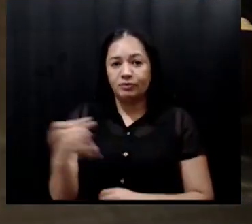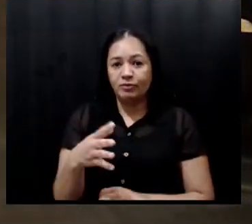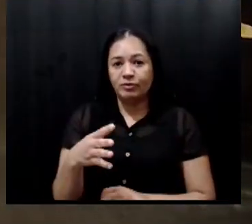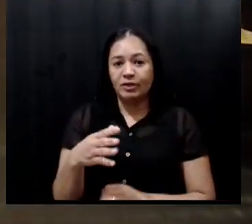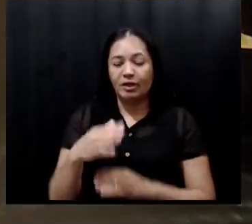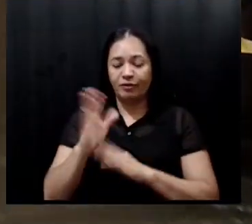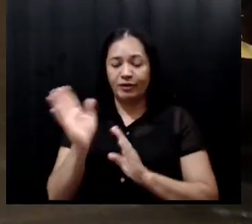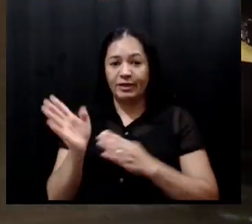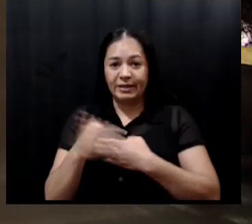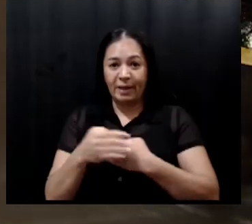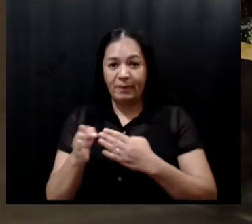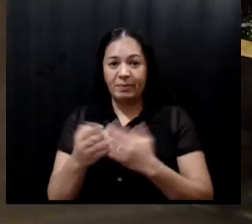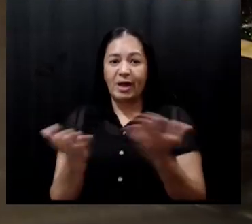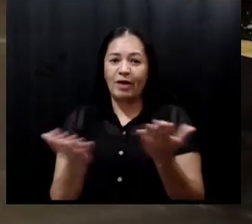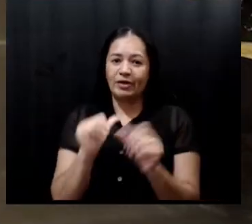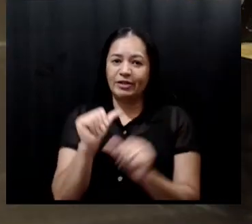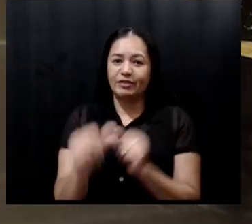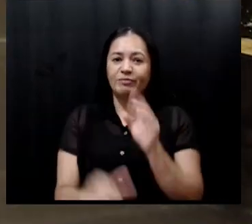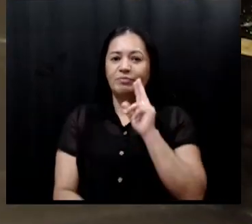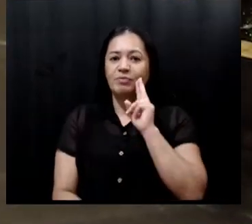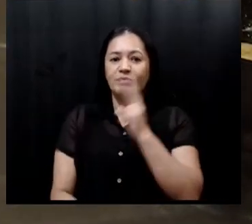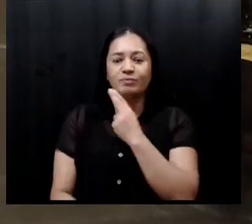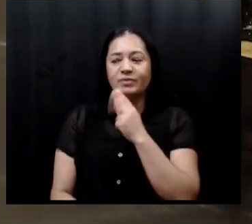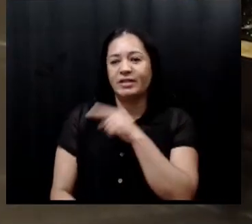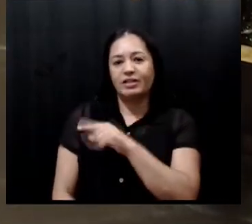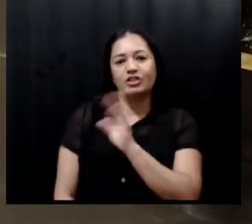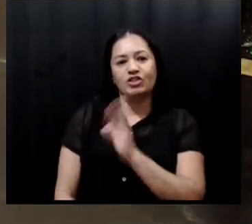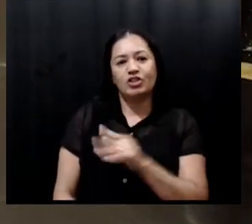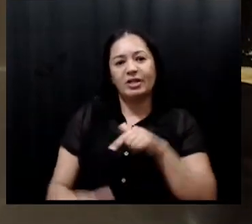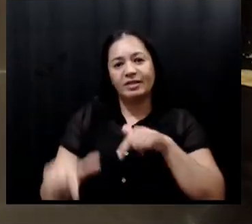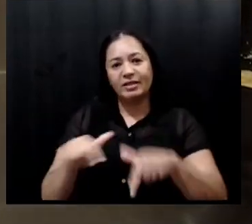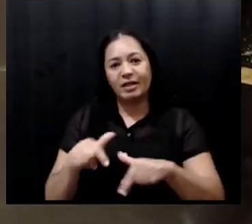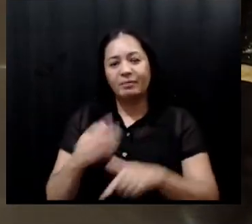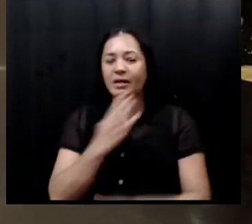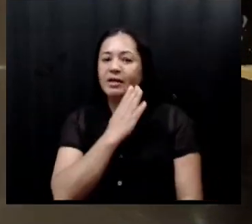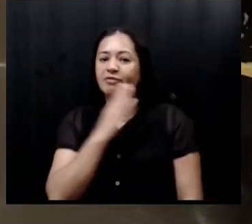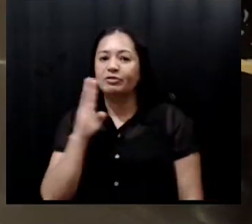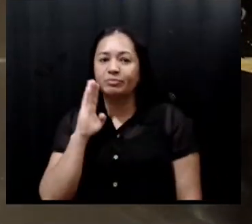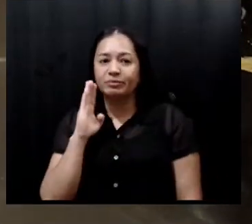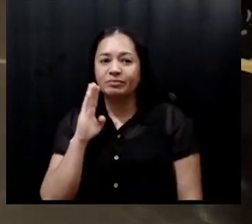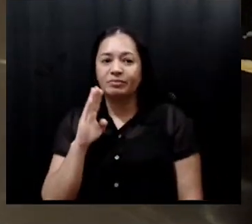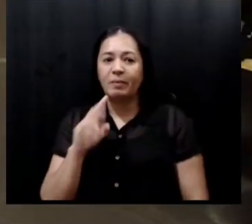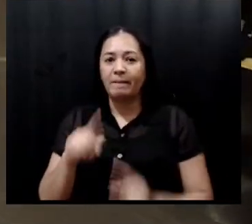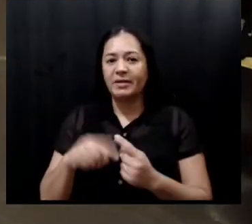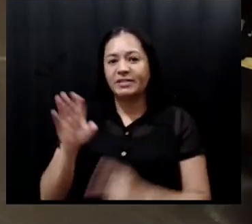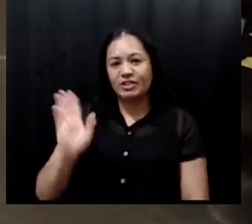restaurante. O Henrique já trabalhava com a gente aqui no bar, de bartender, só que ele já tinha experiência de outros